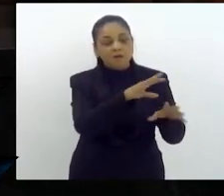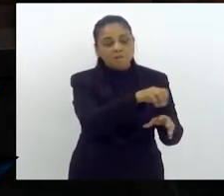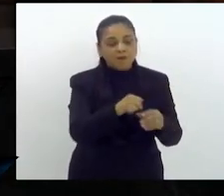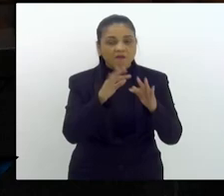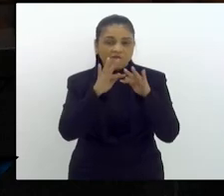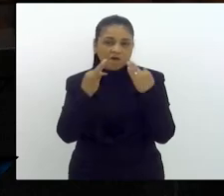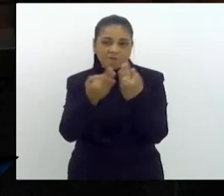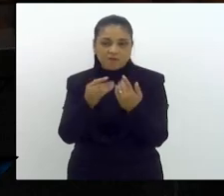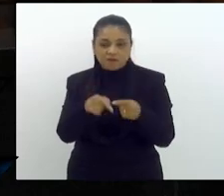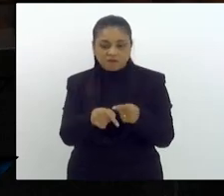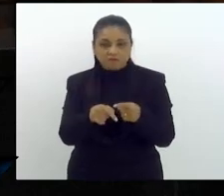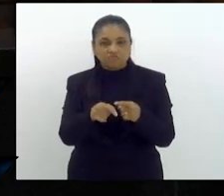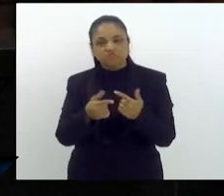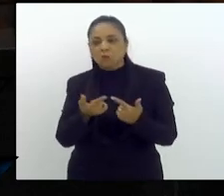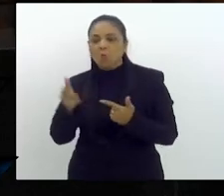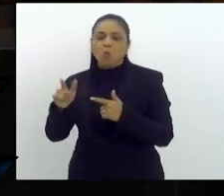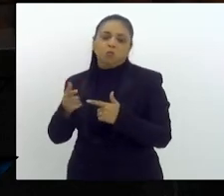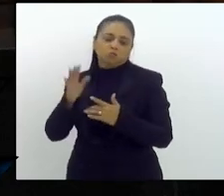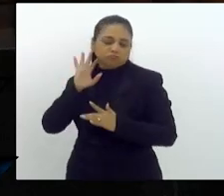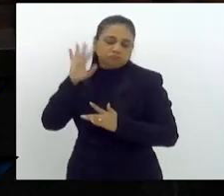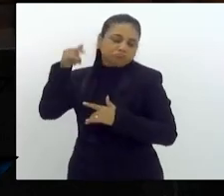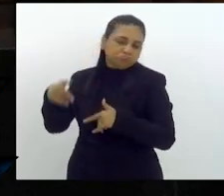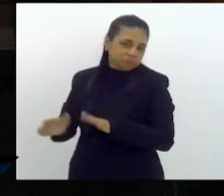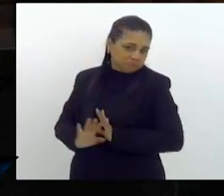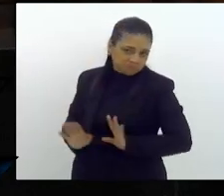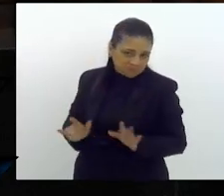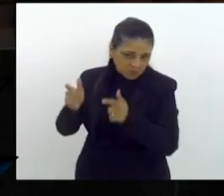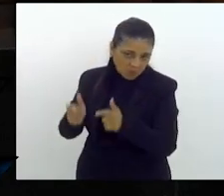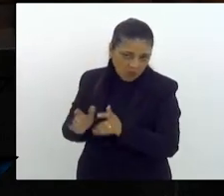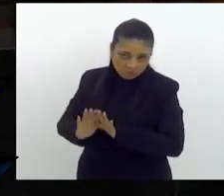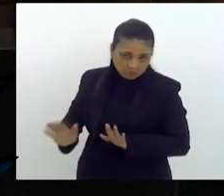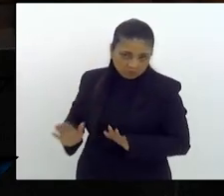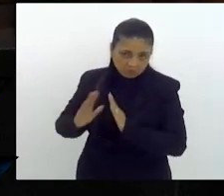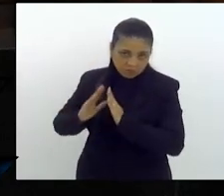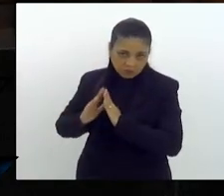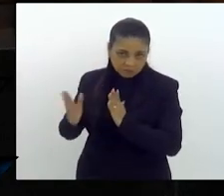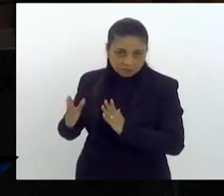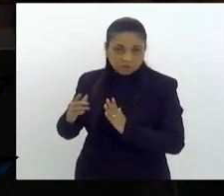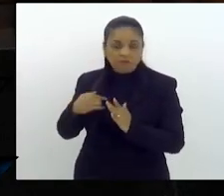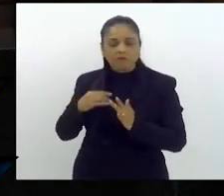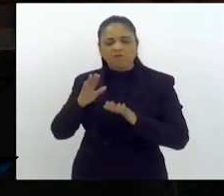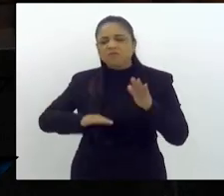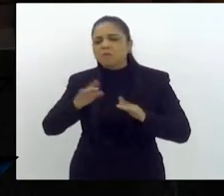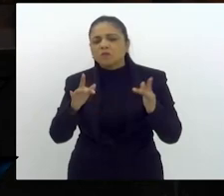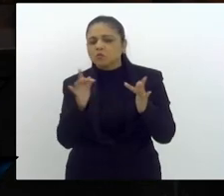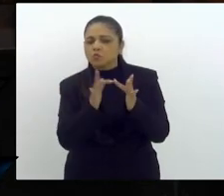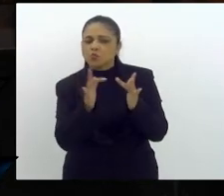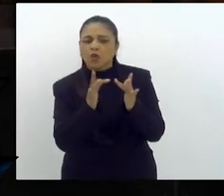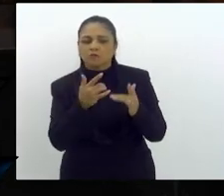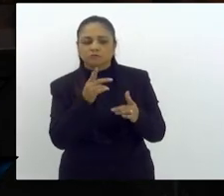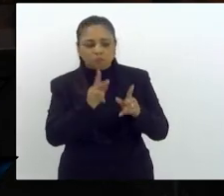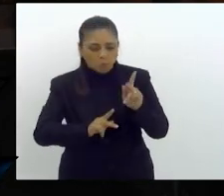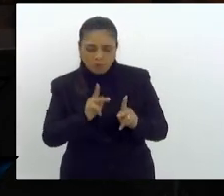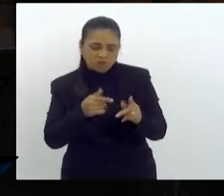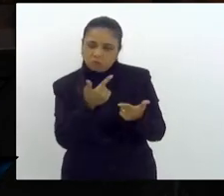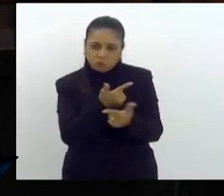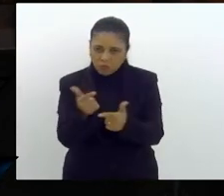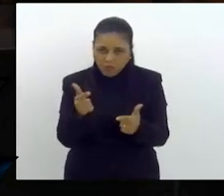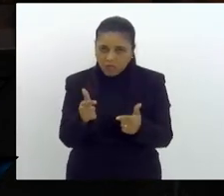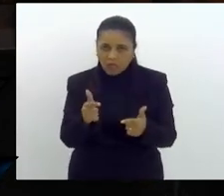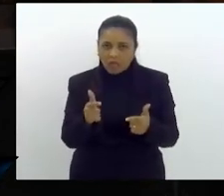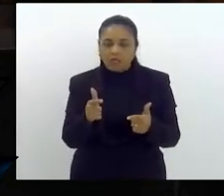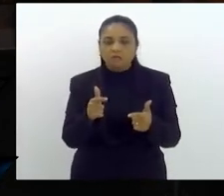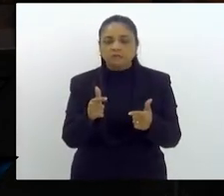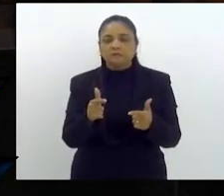prefeitura e Governo do Estado arranja a solução Habitacional eu sei que tem gente que não tem contato com o povo não entende de reais de problemas em